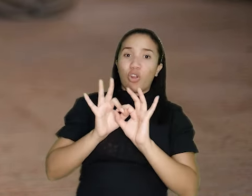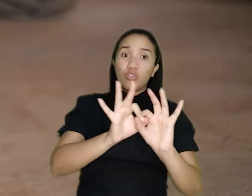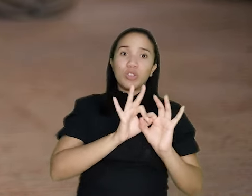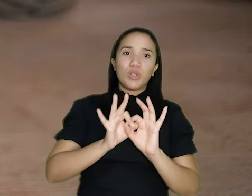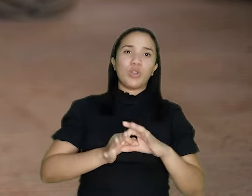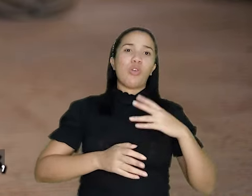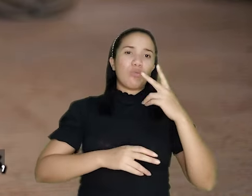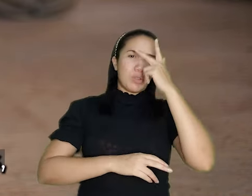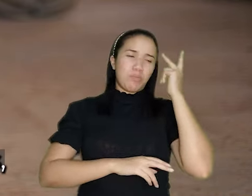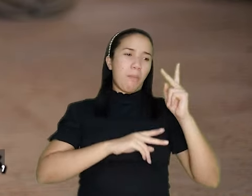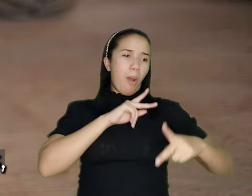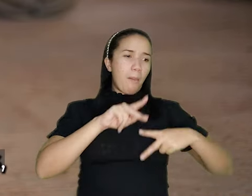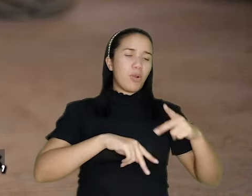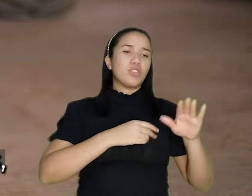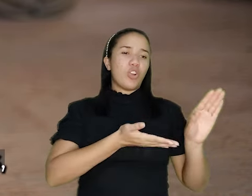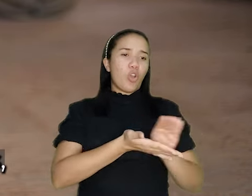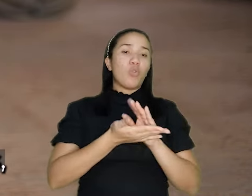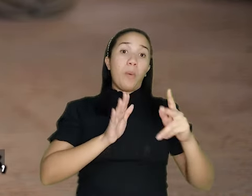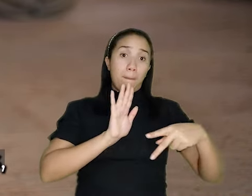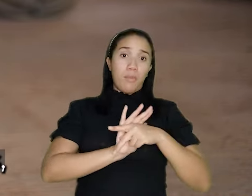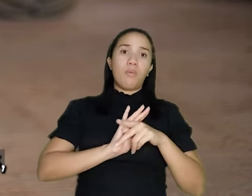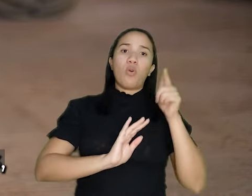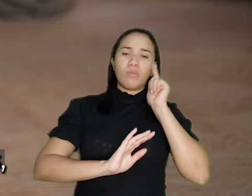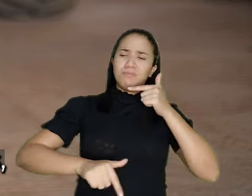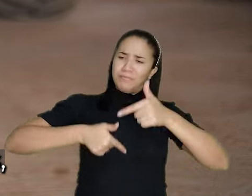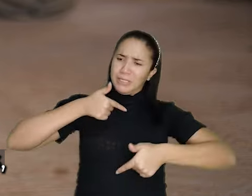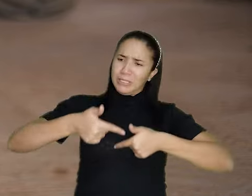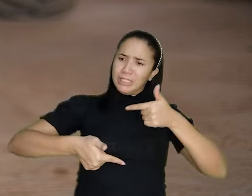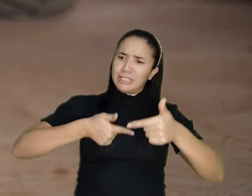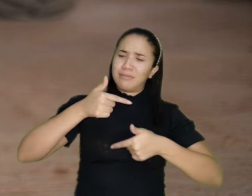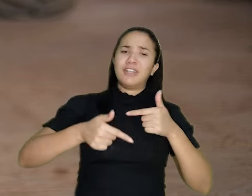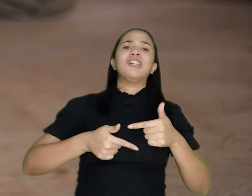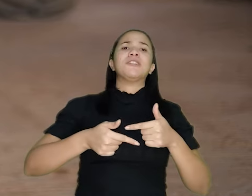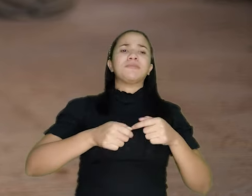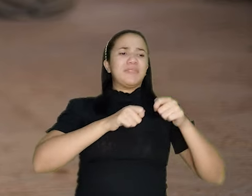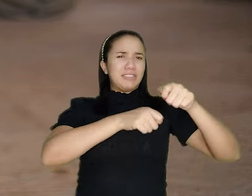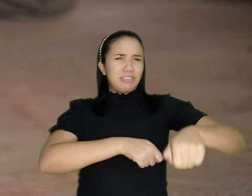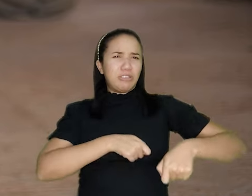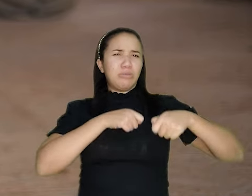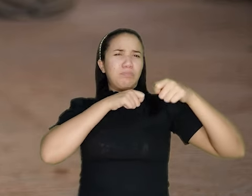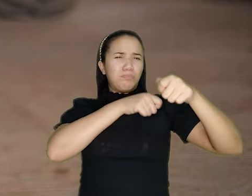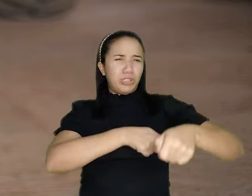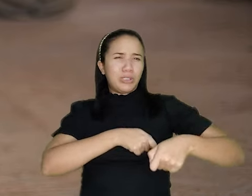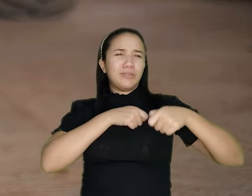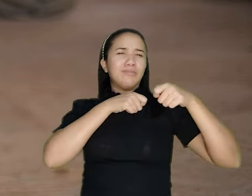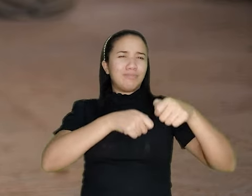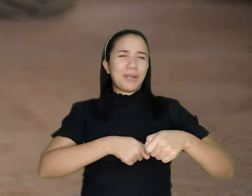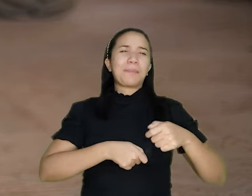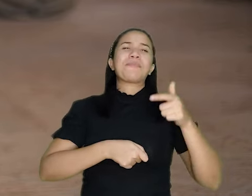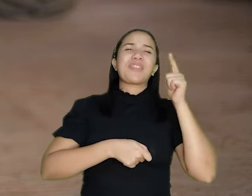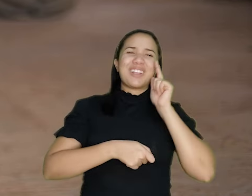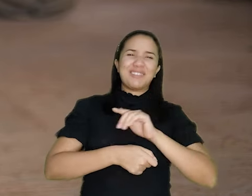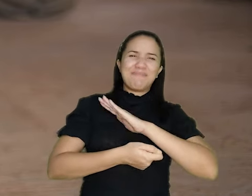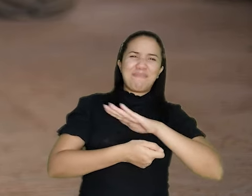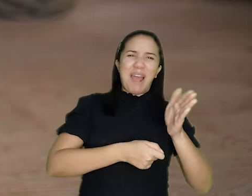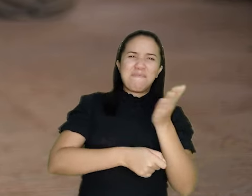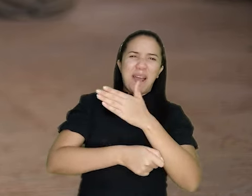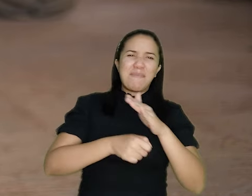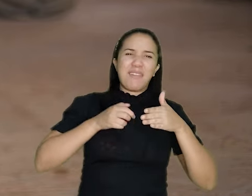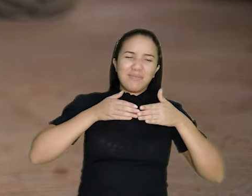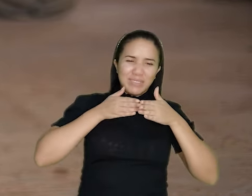a união dos produtores, com os recursos próprios, com as patrolinhas nossas puxadas nos tratores, que nós